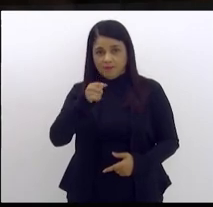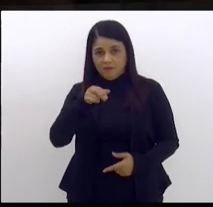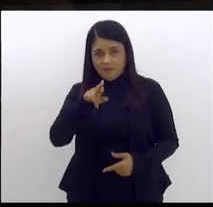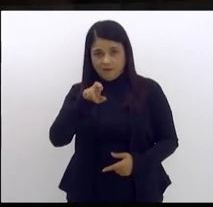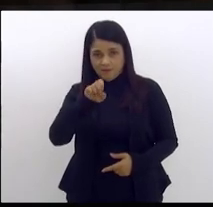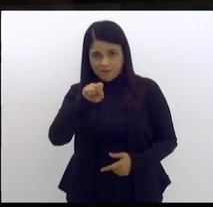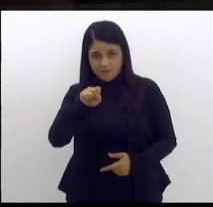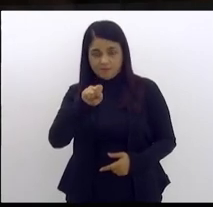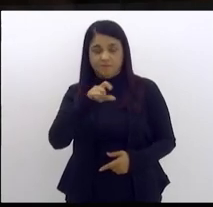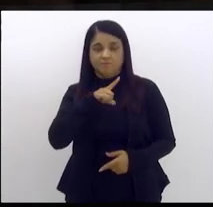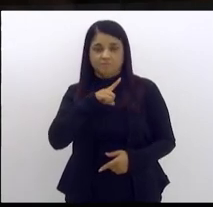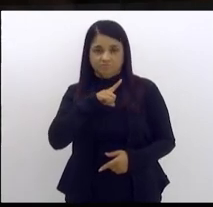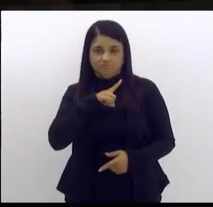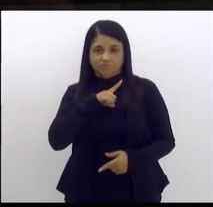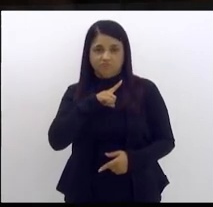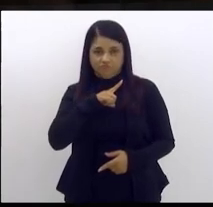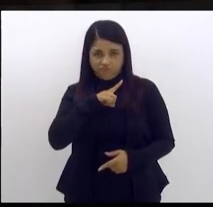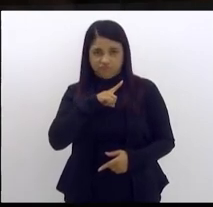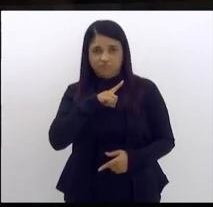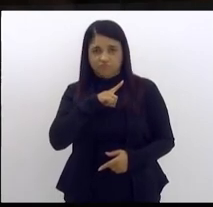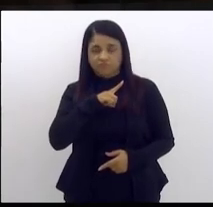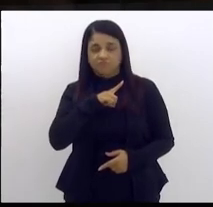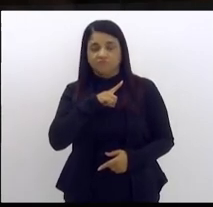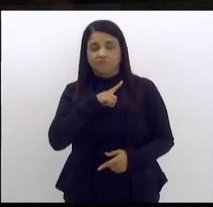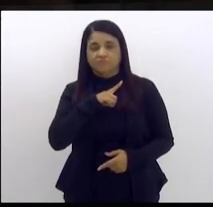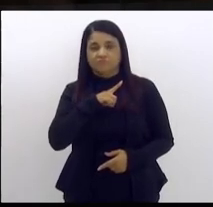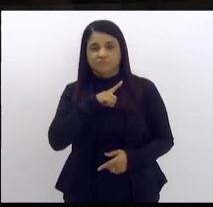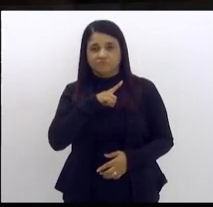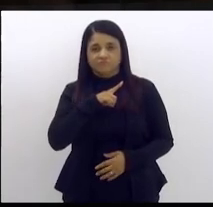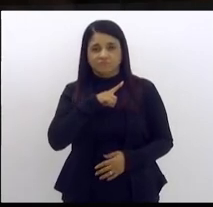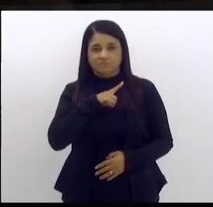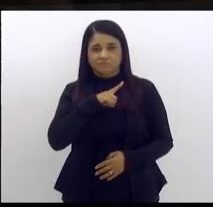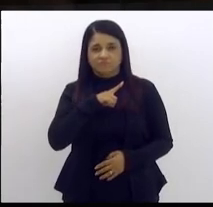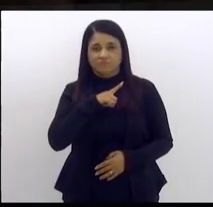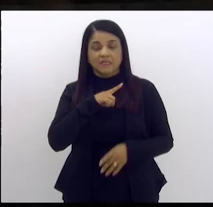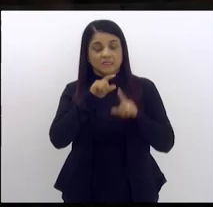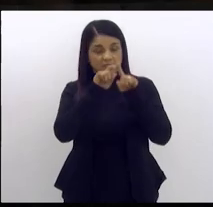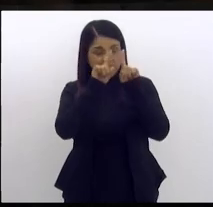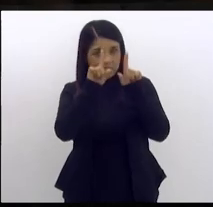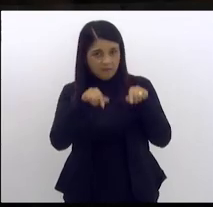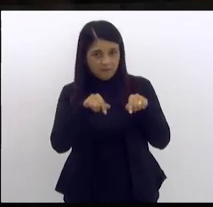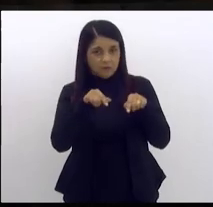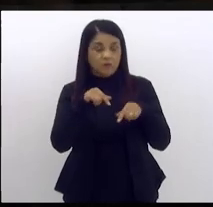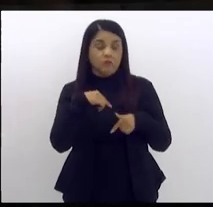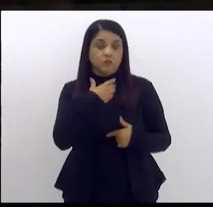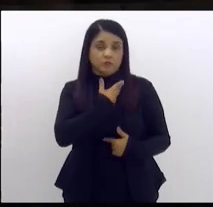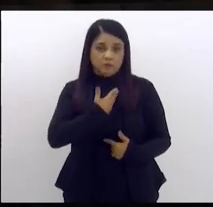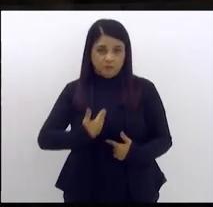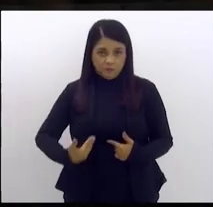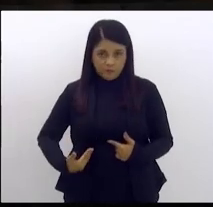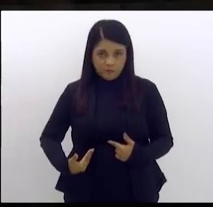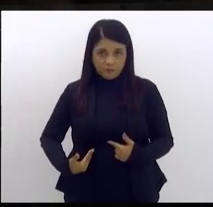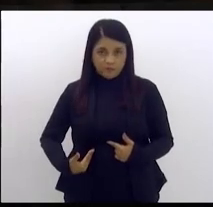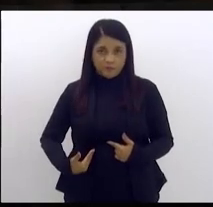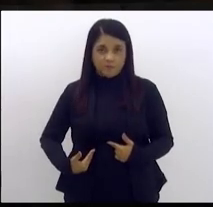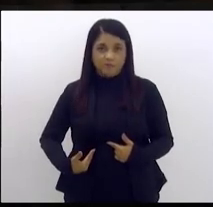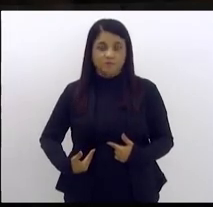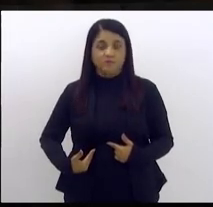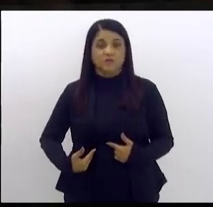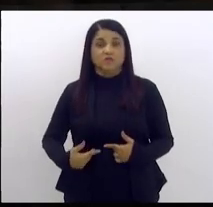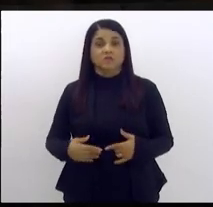militares que são servidores públicos que Nas